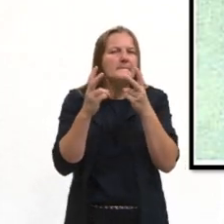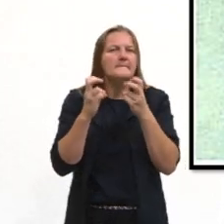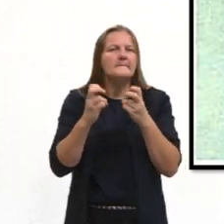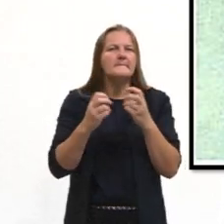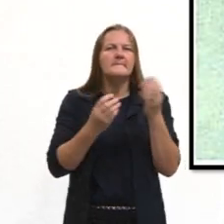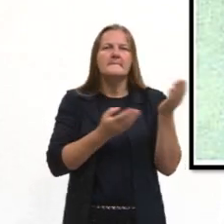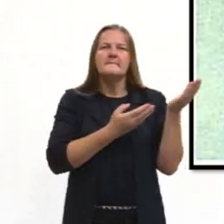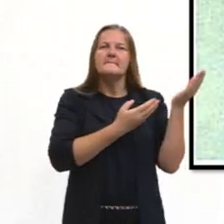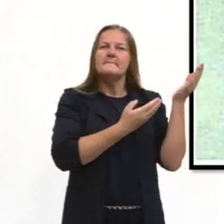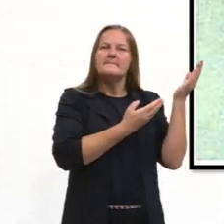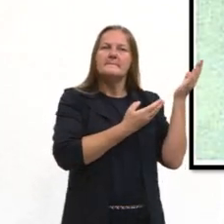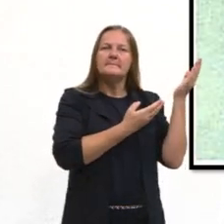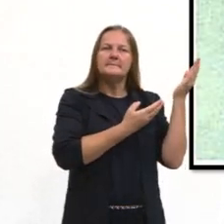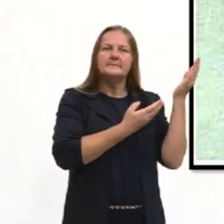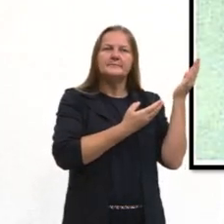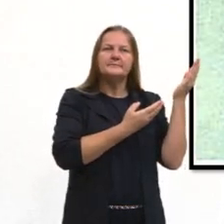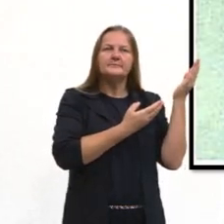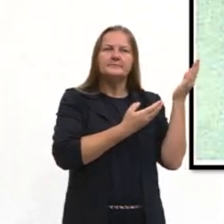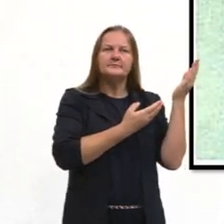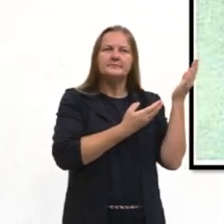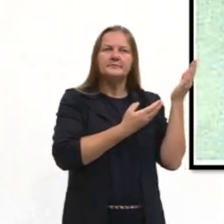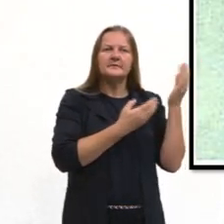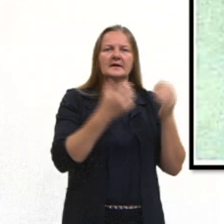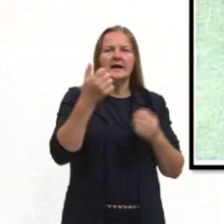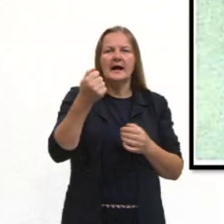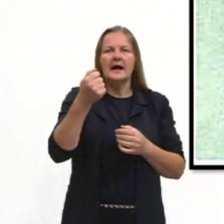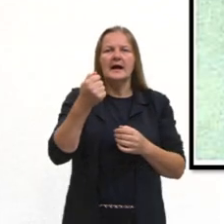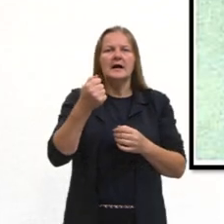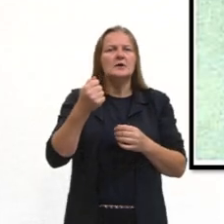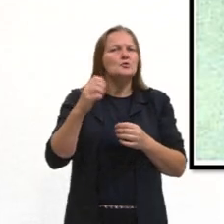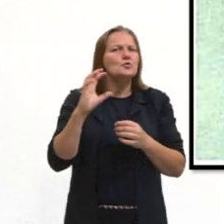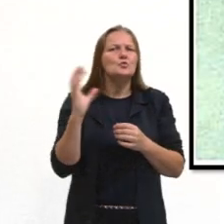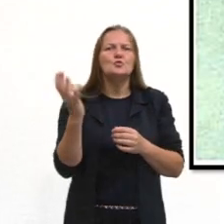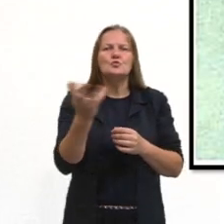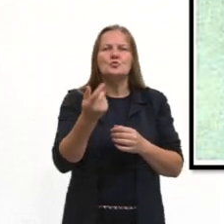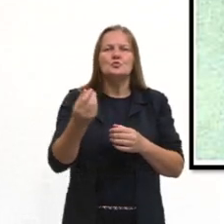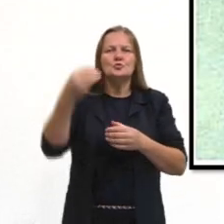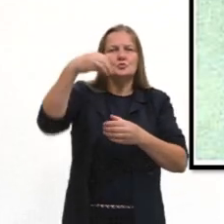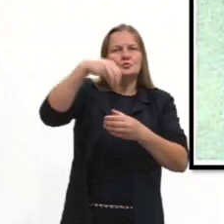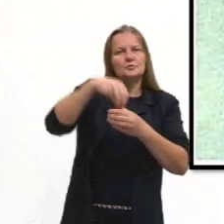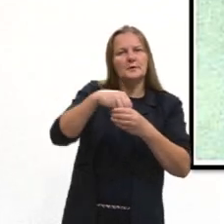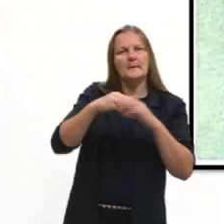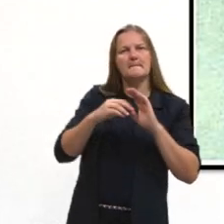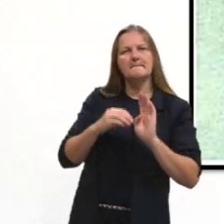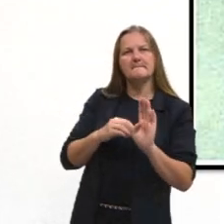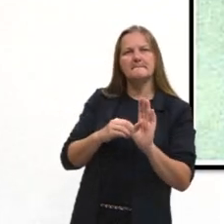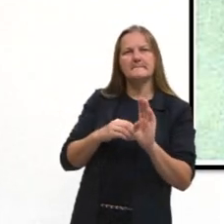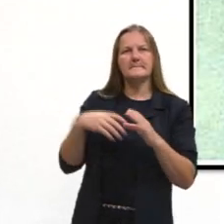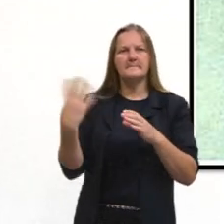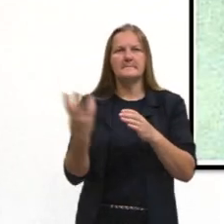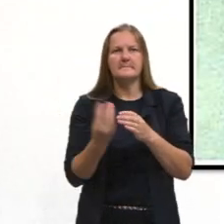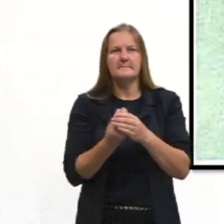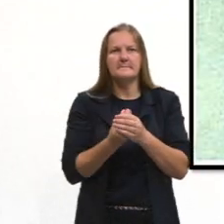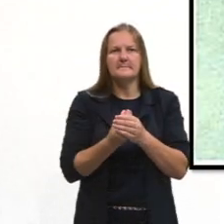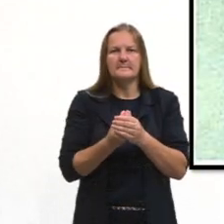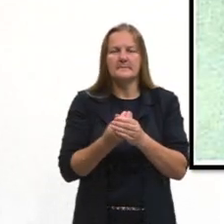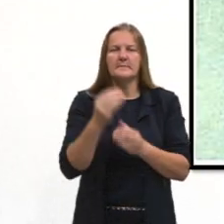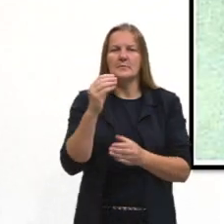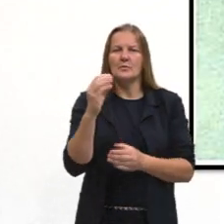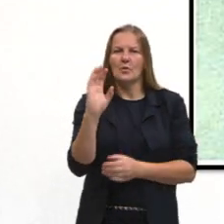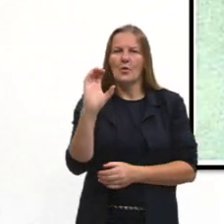o conjunto Ahn tá dentro totalmente dentro do conjunto B O conjunto B então